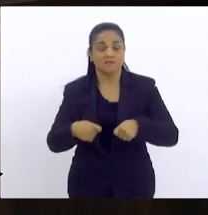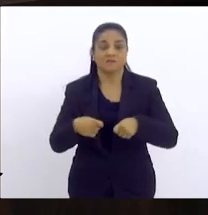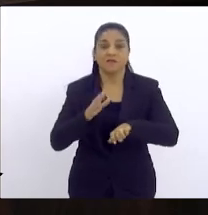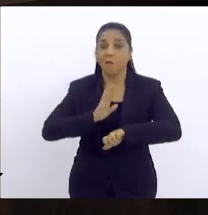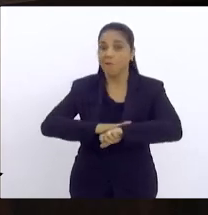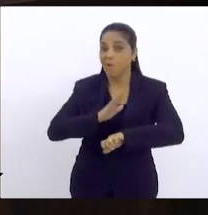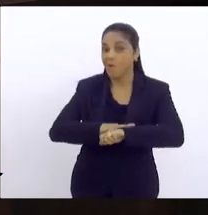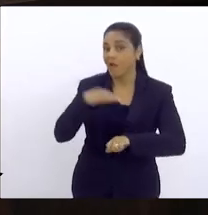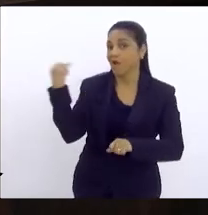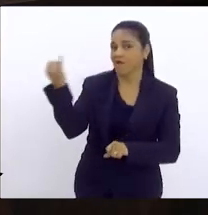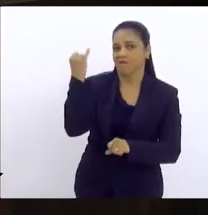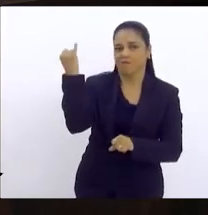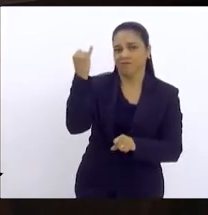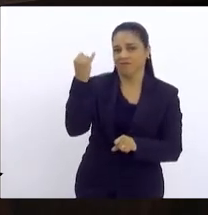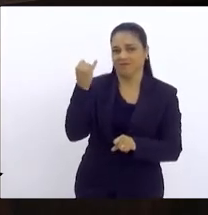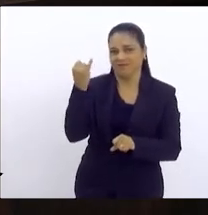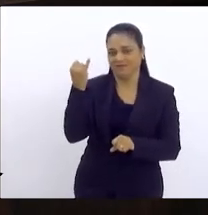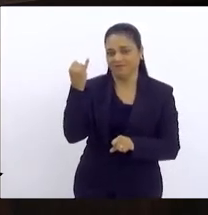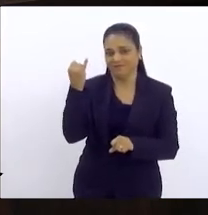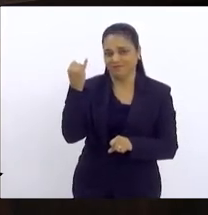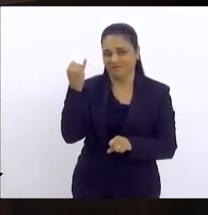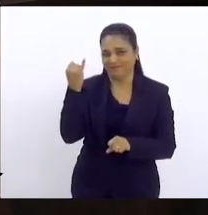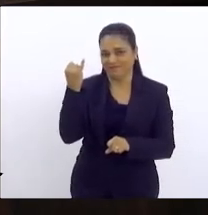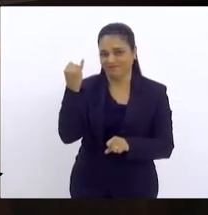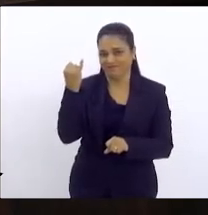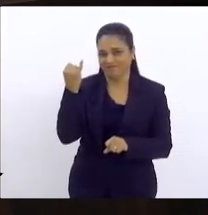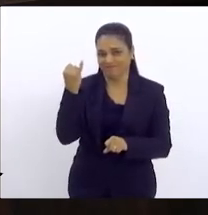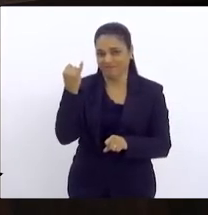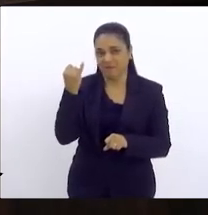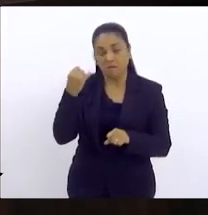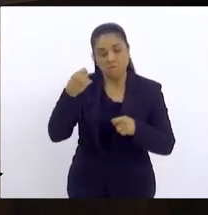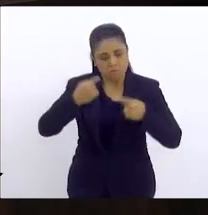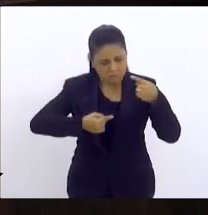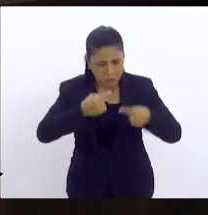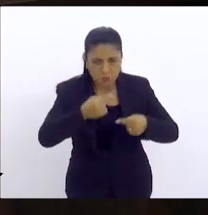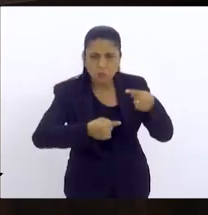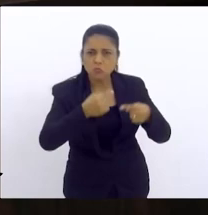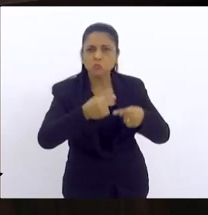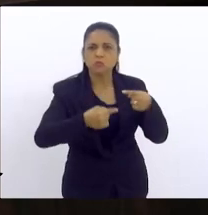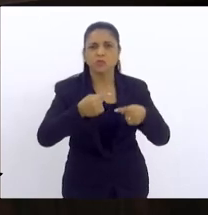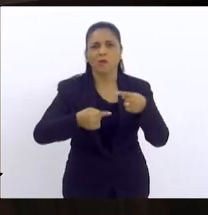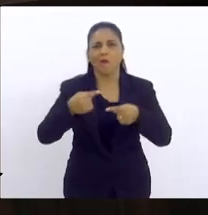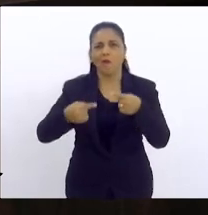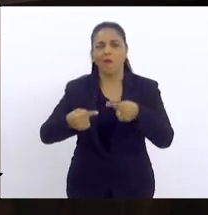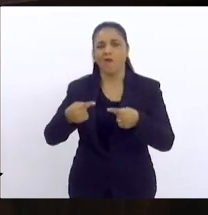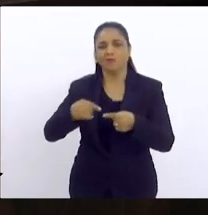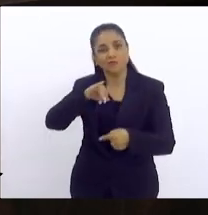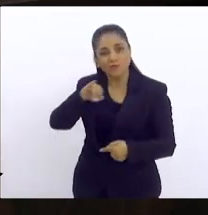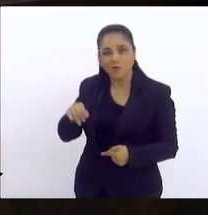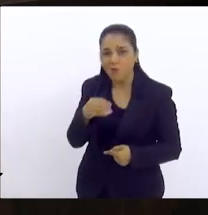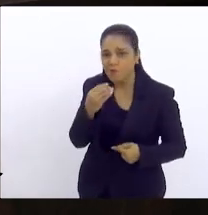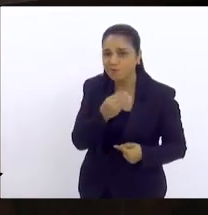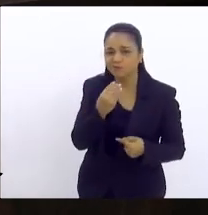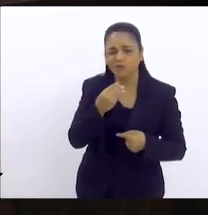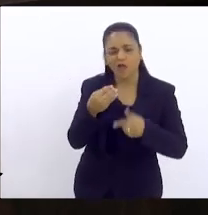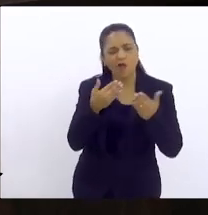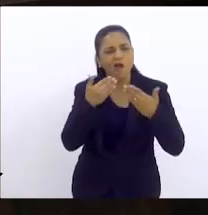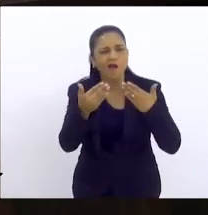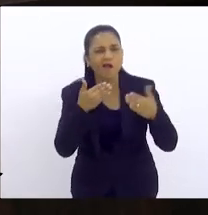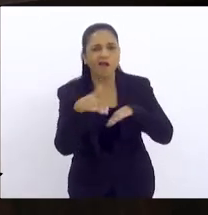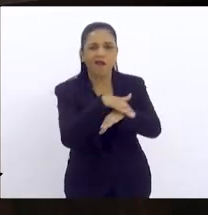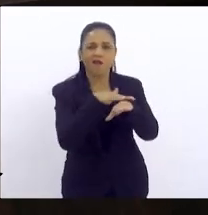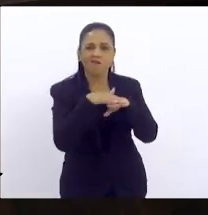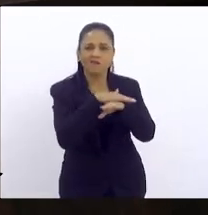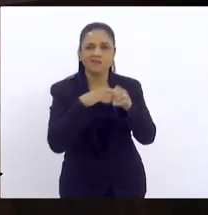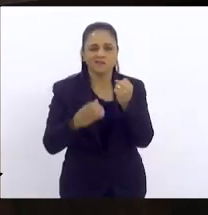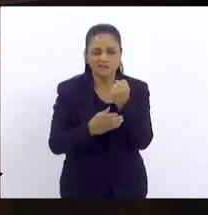fazer mais desse desse fórum dessa oportunidade de conversar sobre segurança